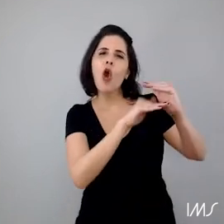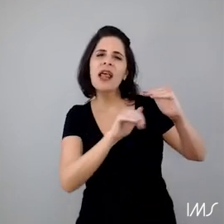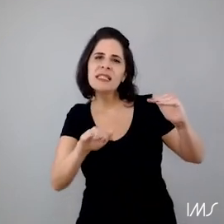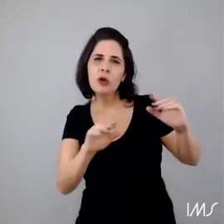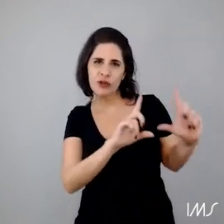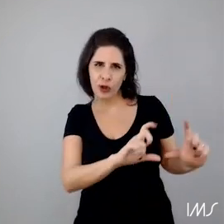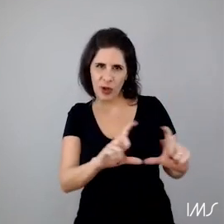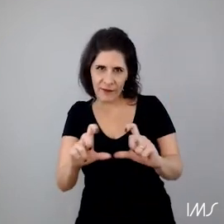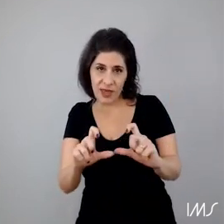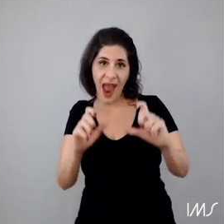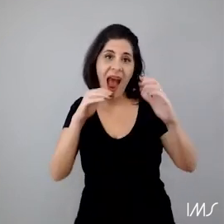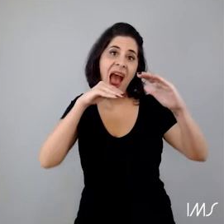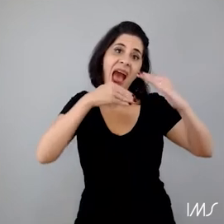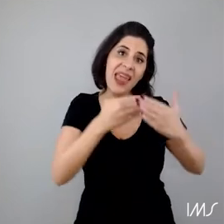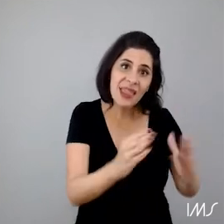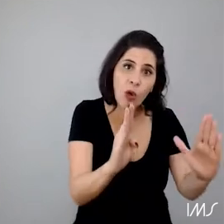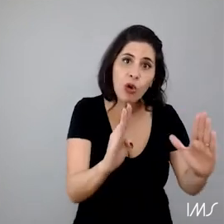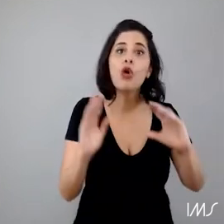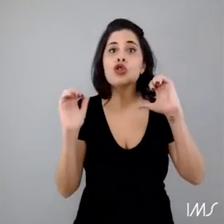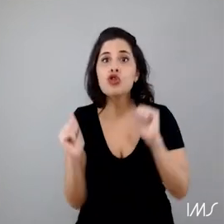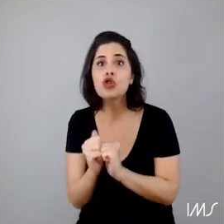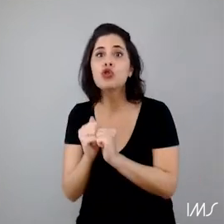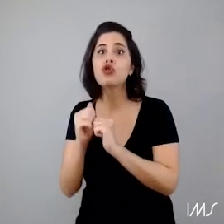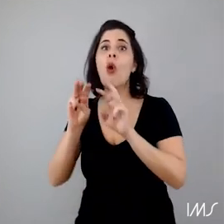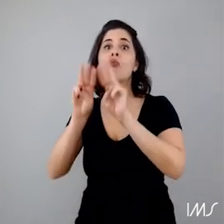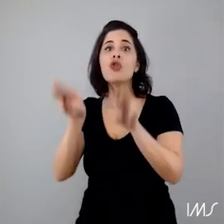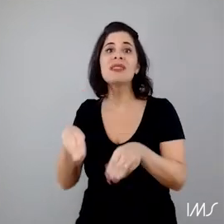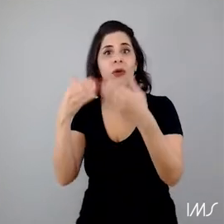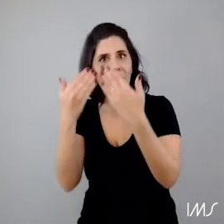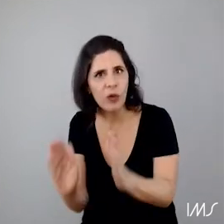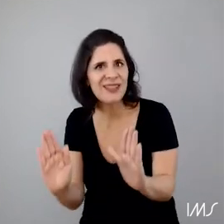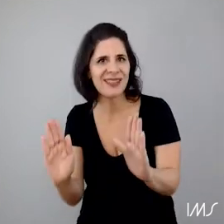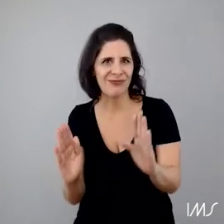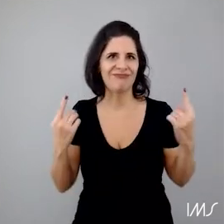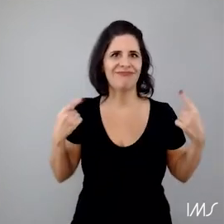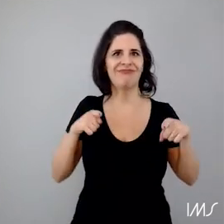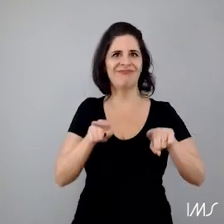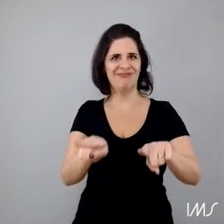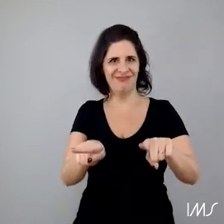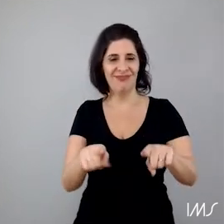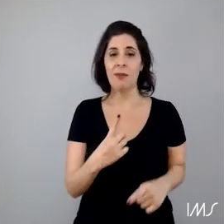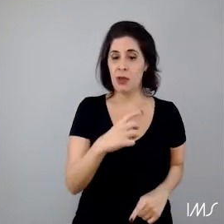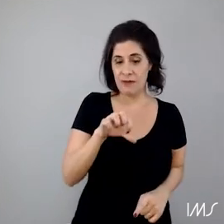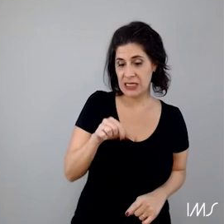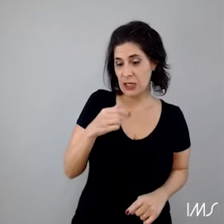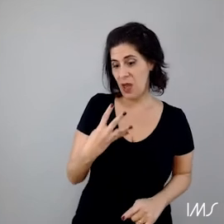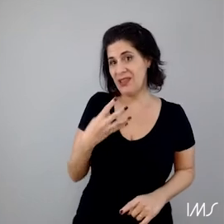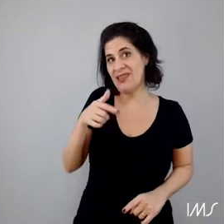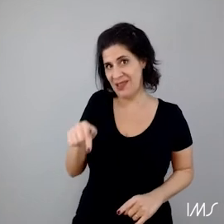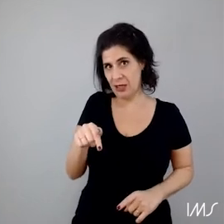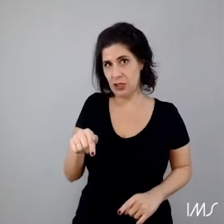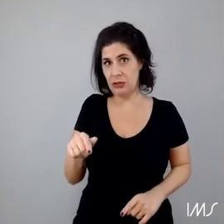1947. Tanto que ainda nos anos 40 a gente vai ter exposição de Tomás Farkas e vamos ter o Geraldo de